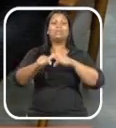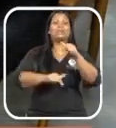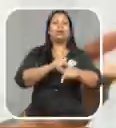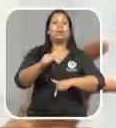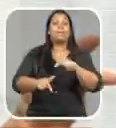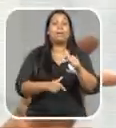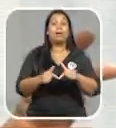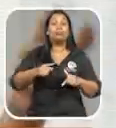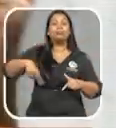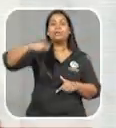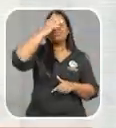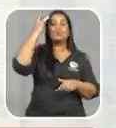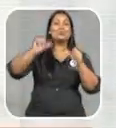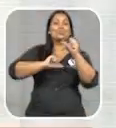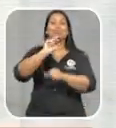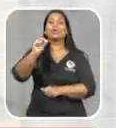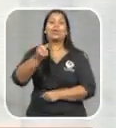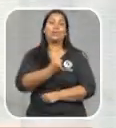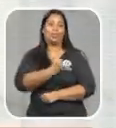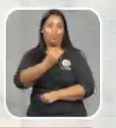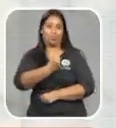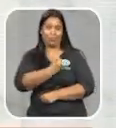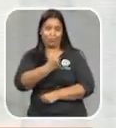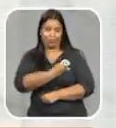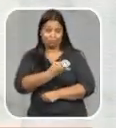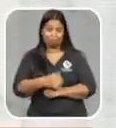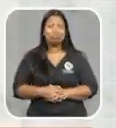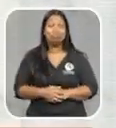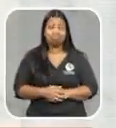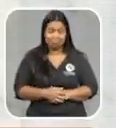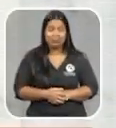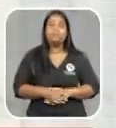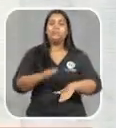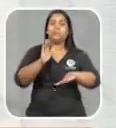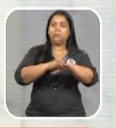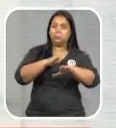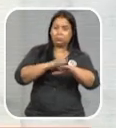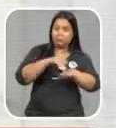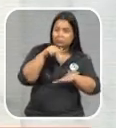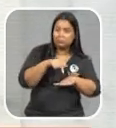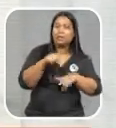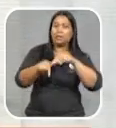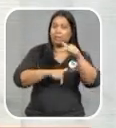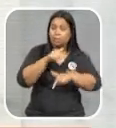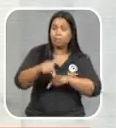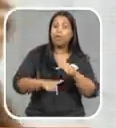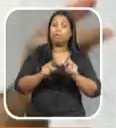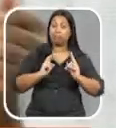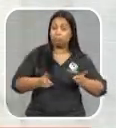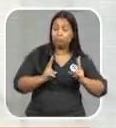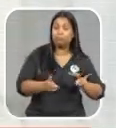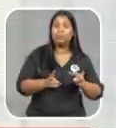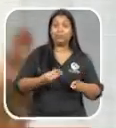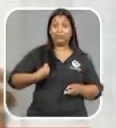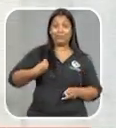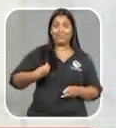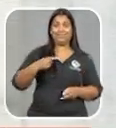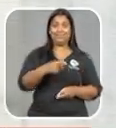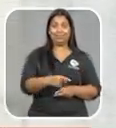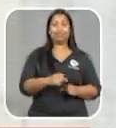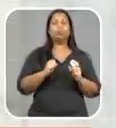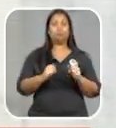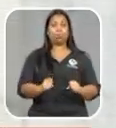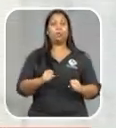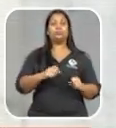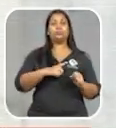Quando você tem uma carreira, você tem uma estabilidade, você existe. Você pode ter uma personalidade, você pode enfrentar o governo,